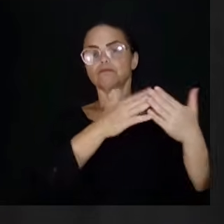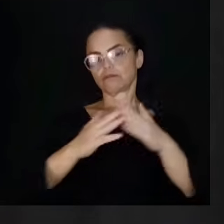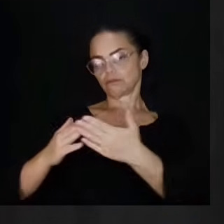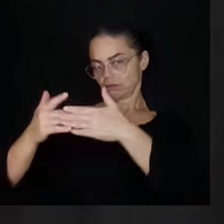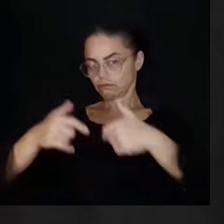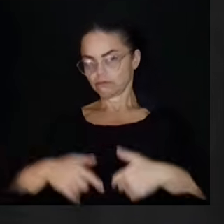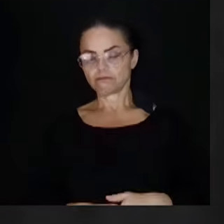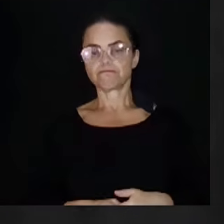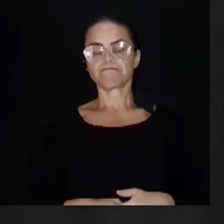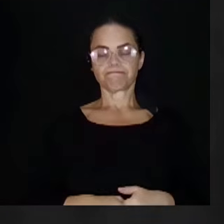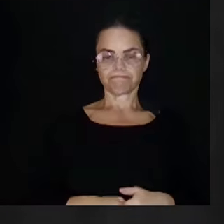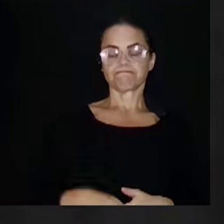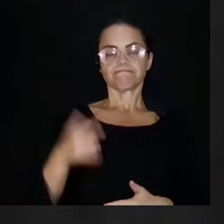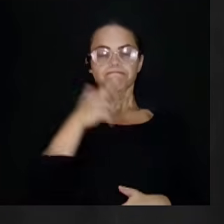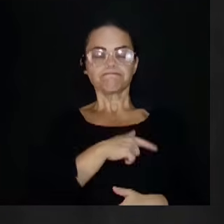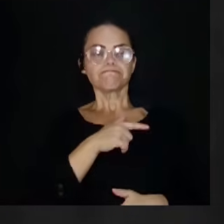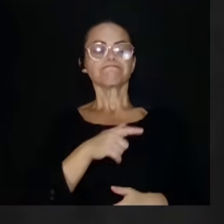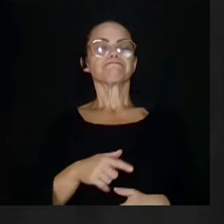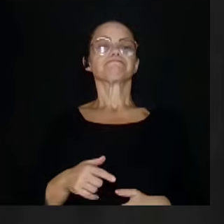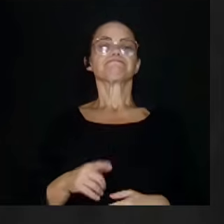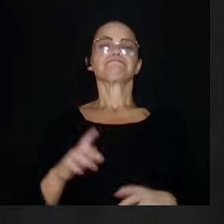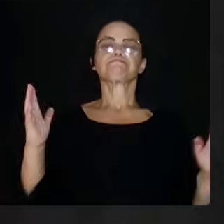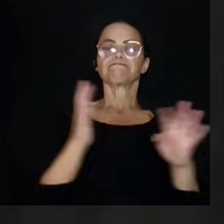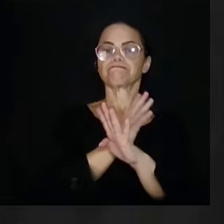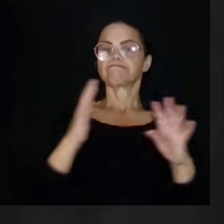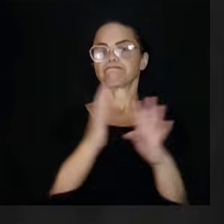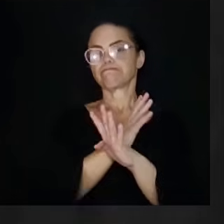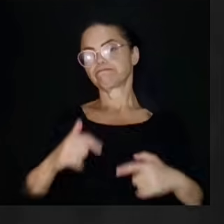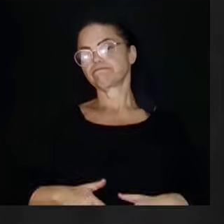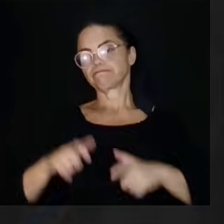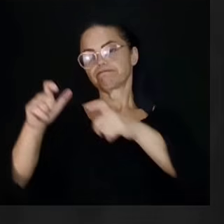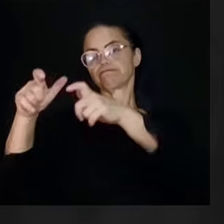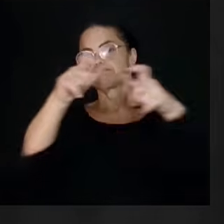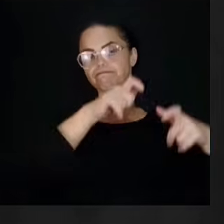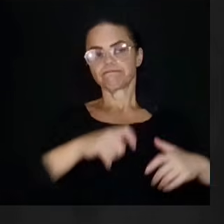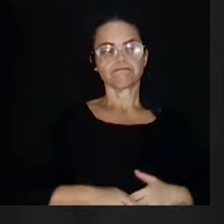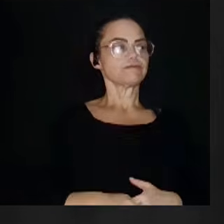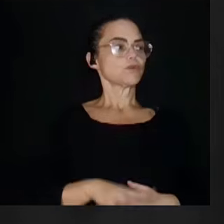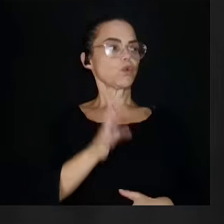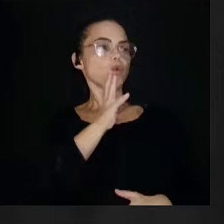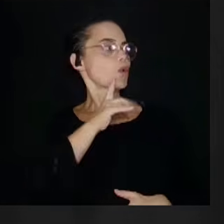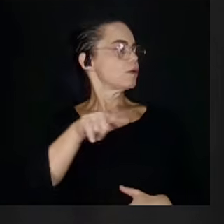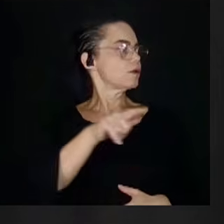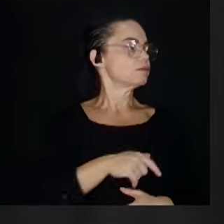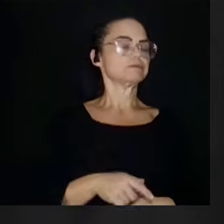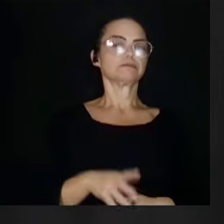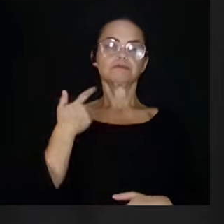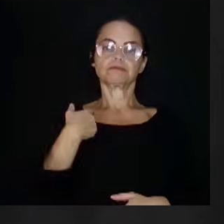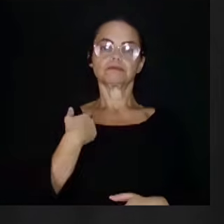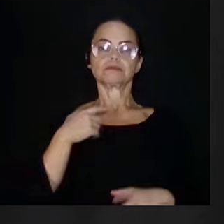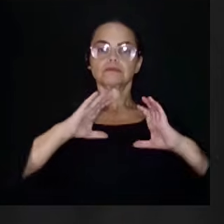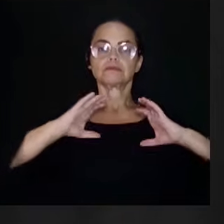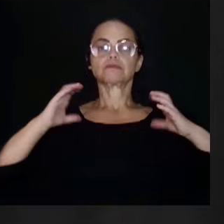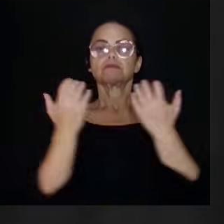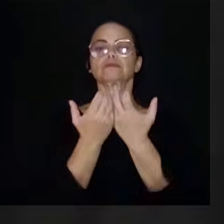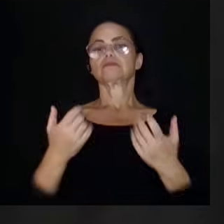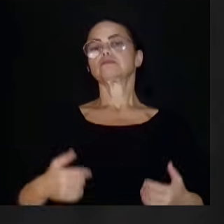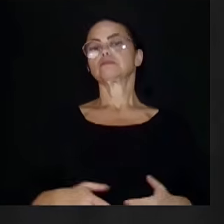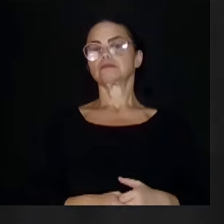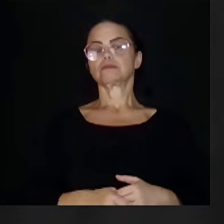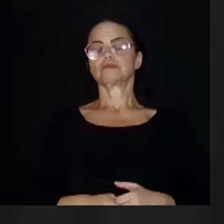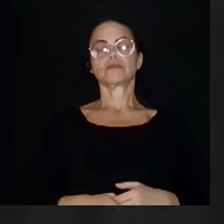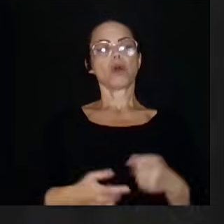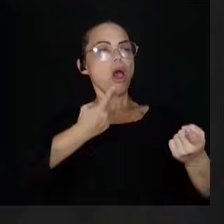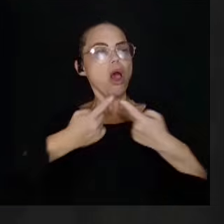consigo transitar em todos os espaços nessa questão. E aí quando você está numa conferência para discutir políticas